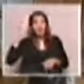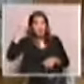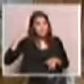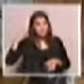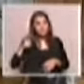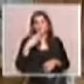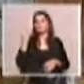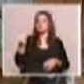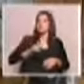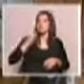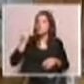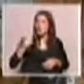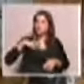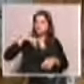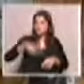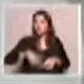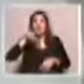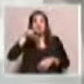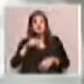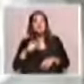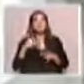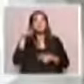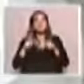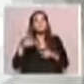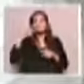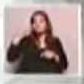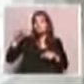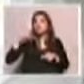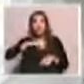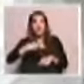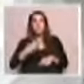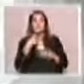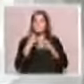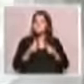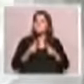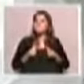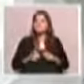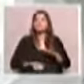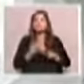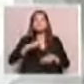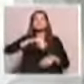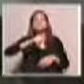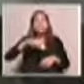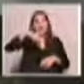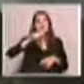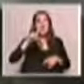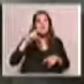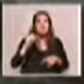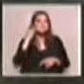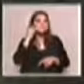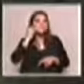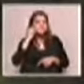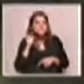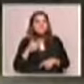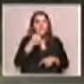mais afamados, não só em Portugal, mas entre os apreciadores de todo o mundo. É produzido nos concelhos de Nelas, Viseu, Solurico